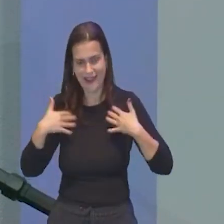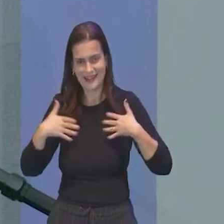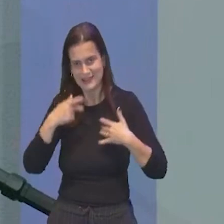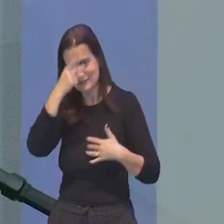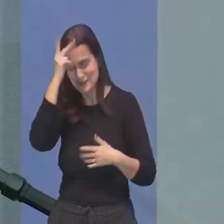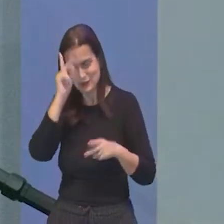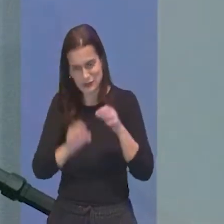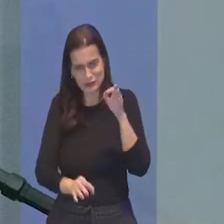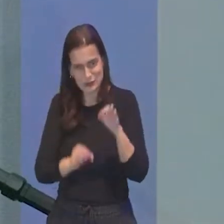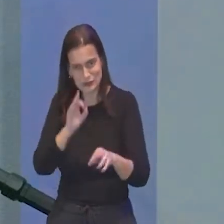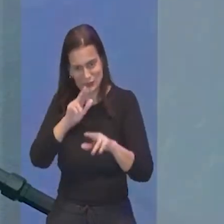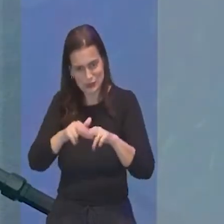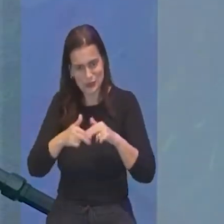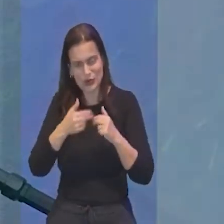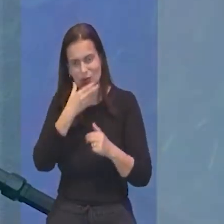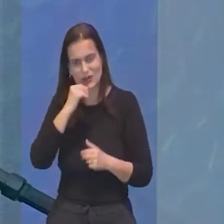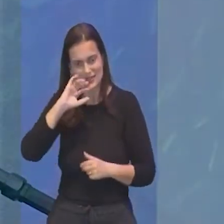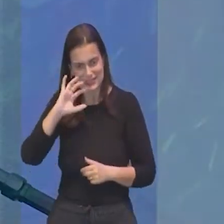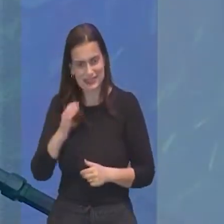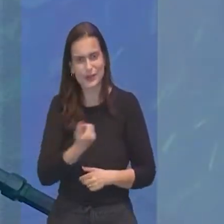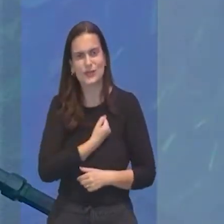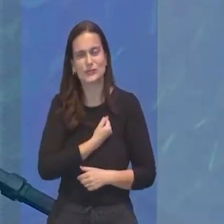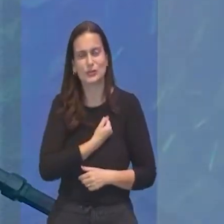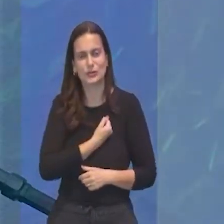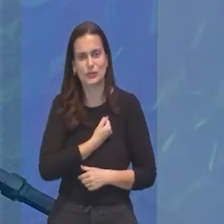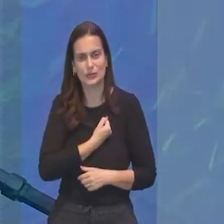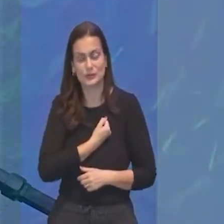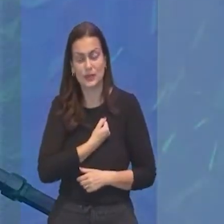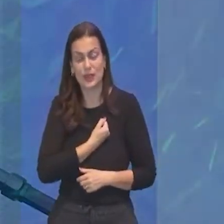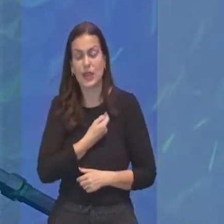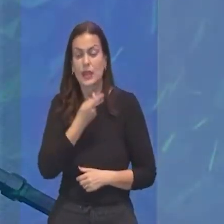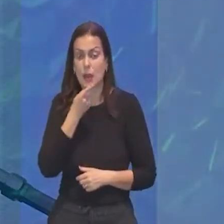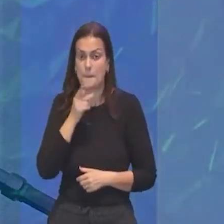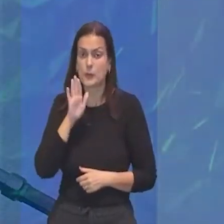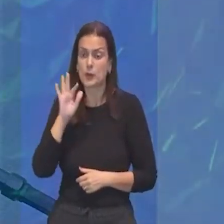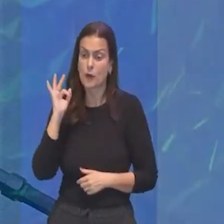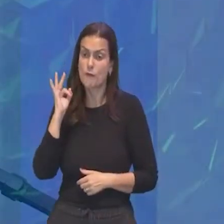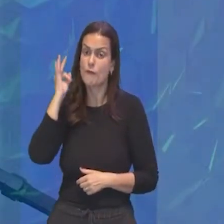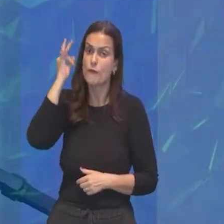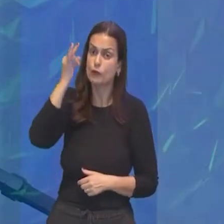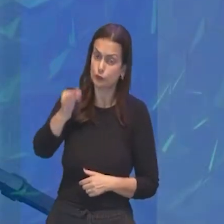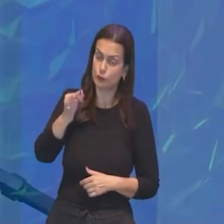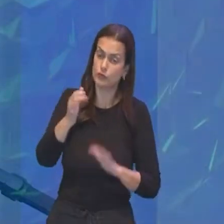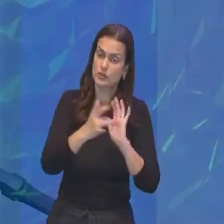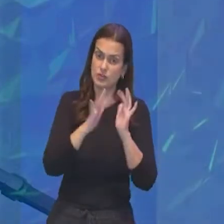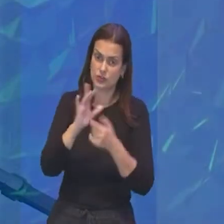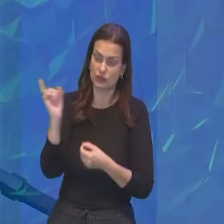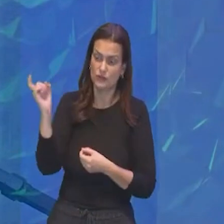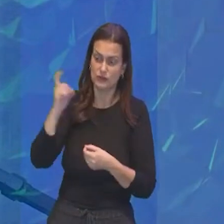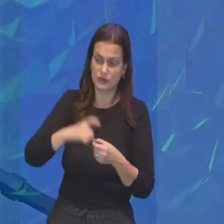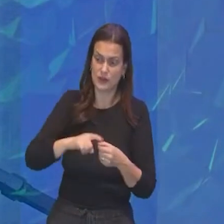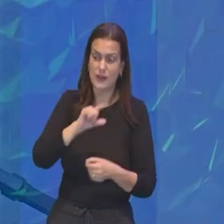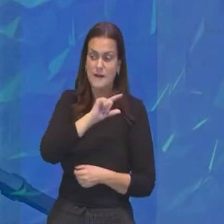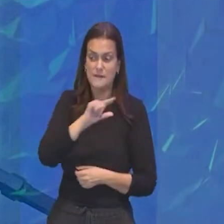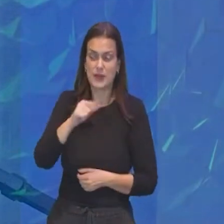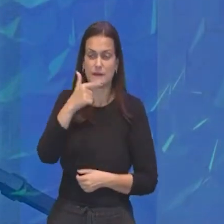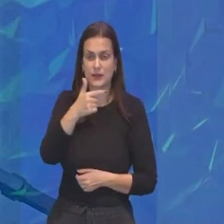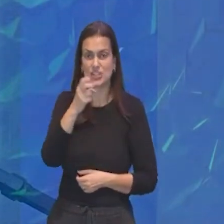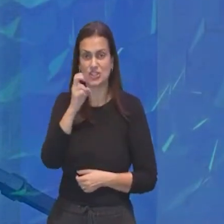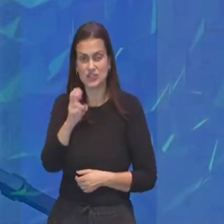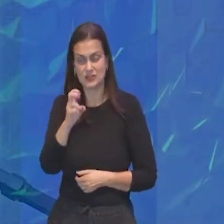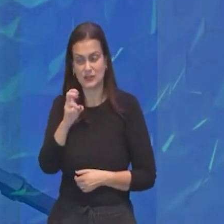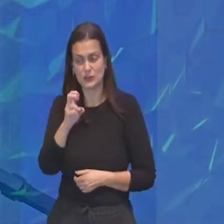justos pelo Salvador é um texto messiânico. E diz aqui os versos 25 e 26 do